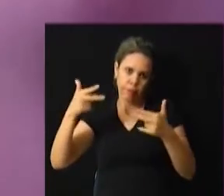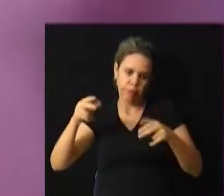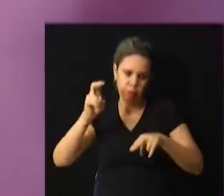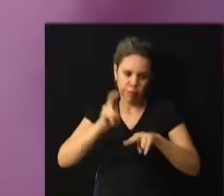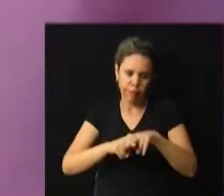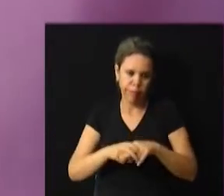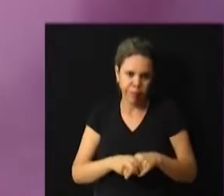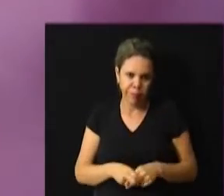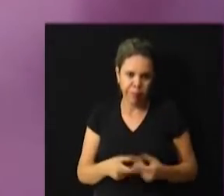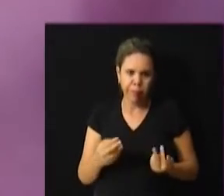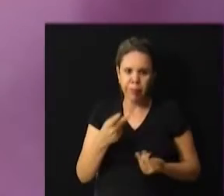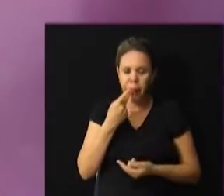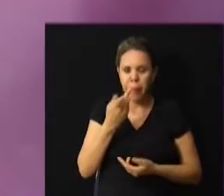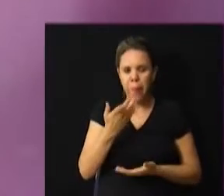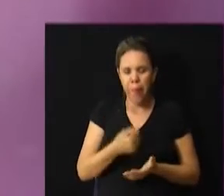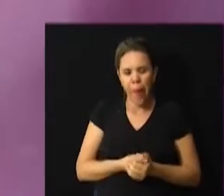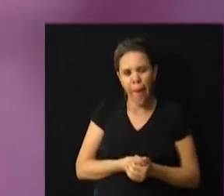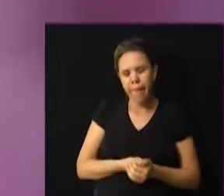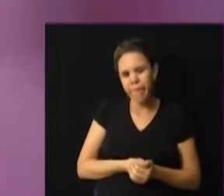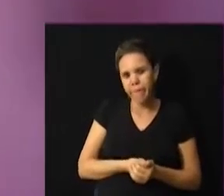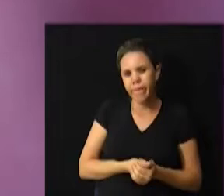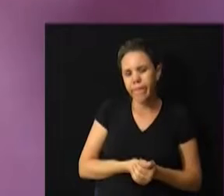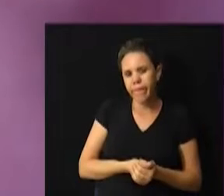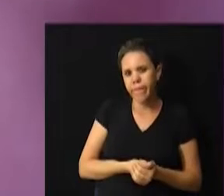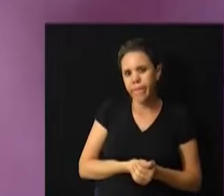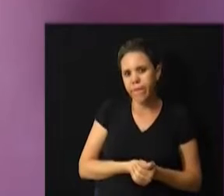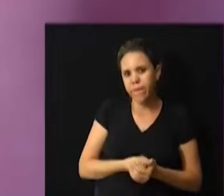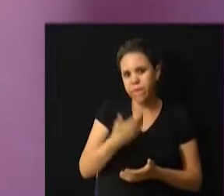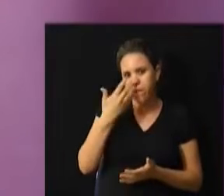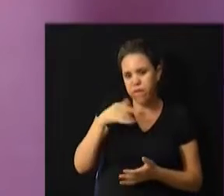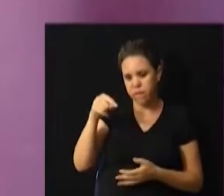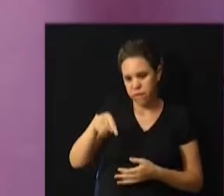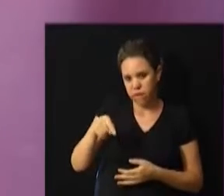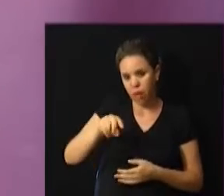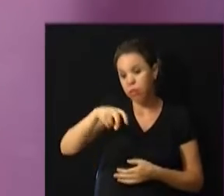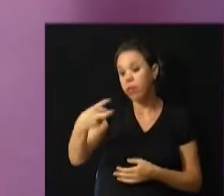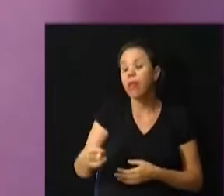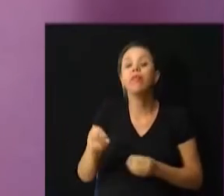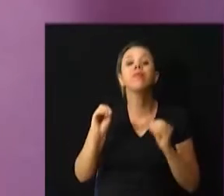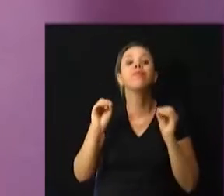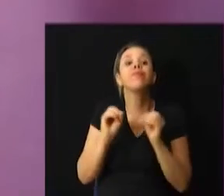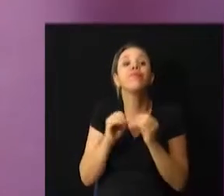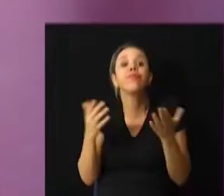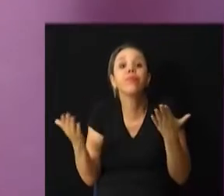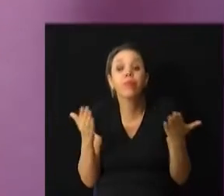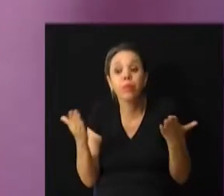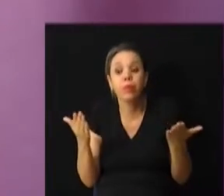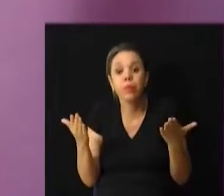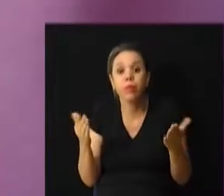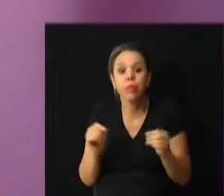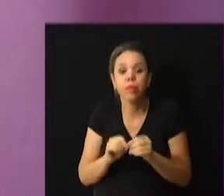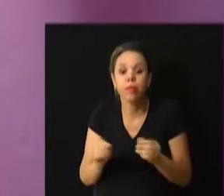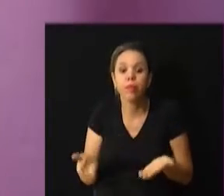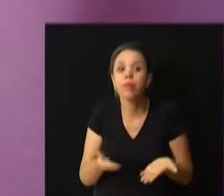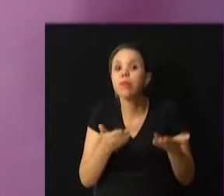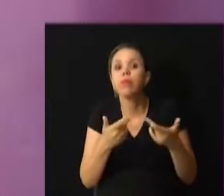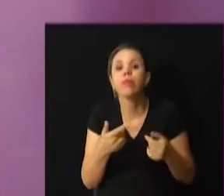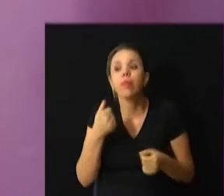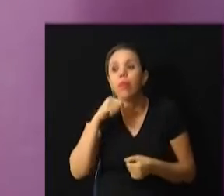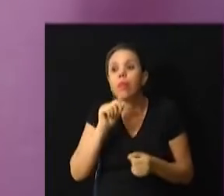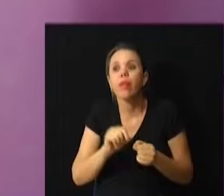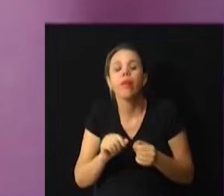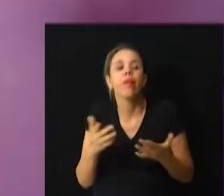escada, degrau, cadeirinha, como o senhor disse, né? Doutor, a criança caiu. Qual é o